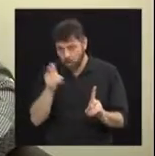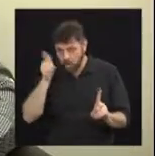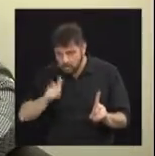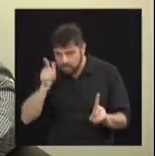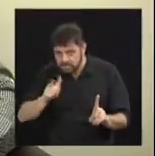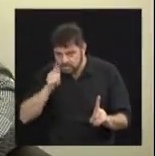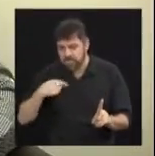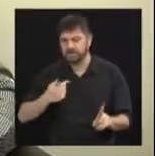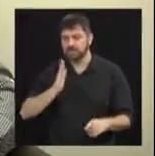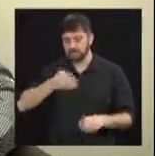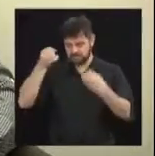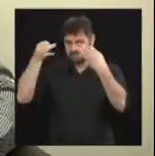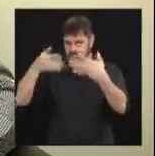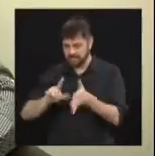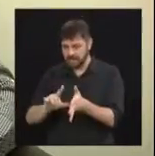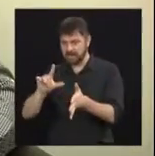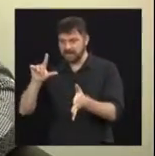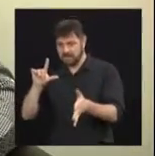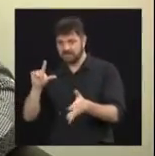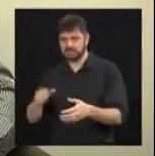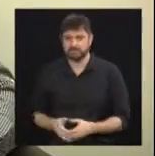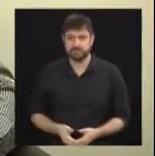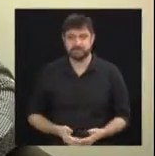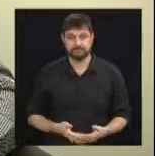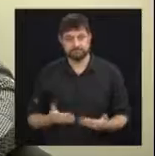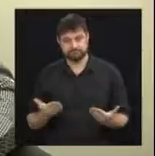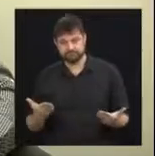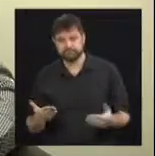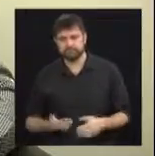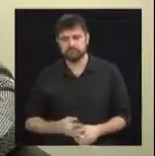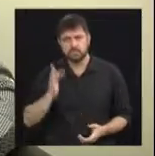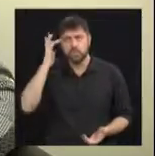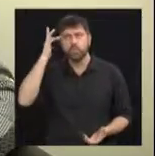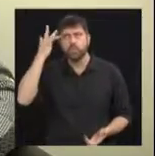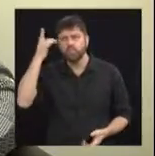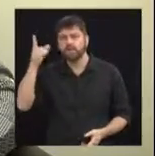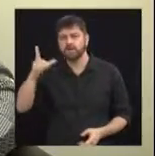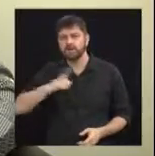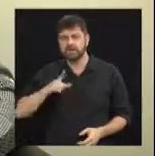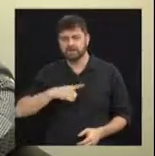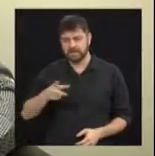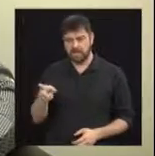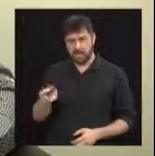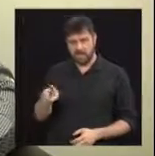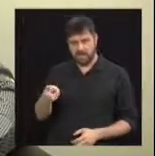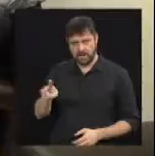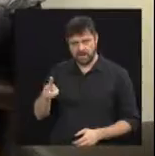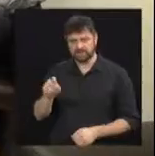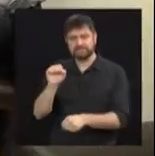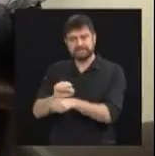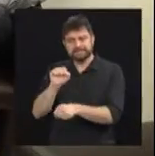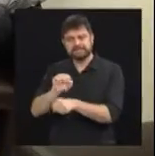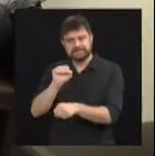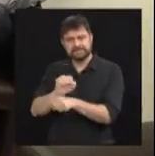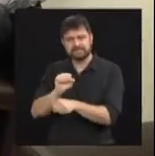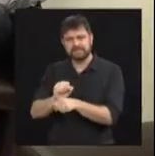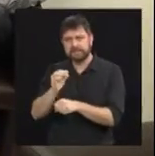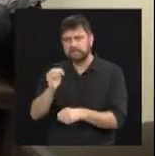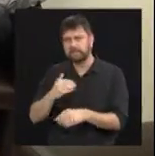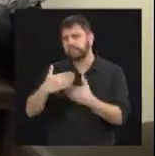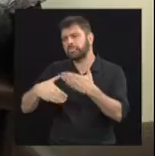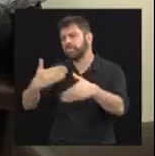já falamos sobre isso no bloco anterior, mas eu acho que tem aí os casais eles estão deixando para engravidar um